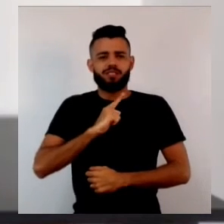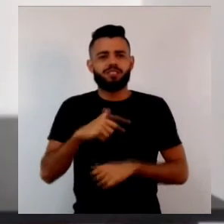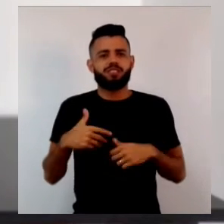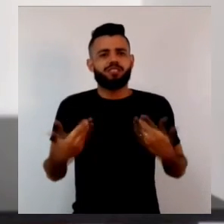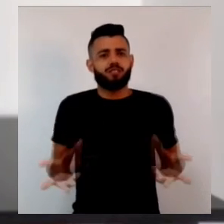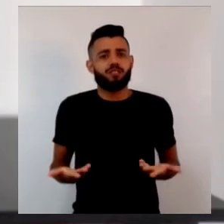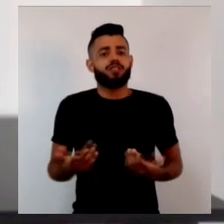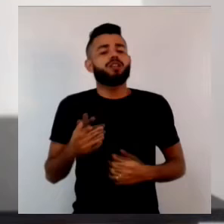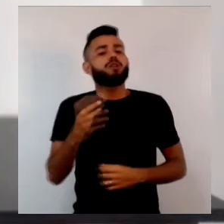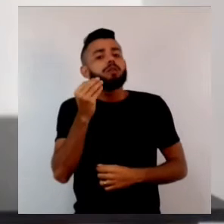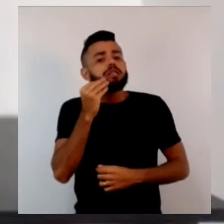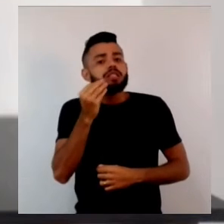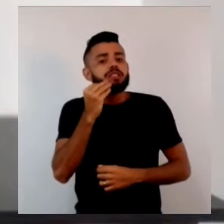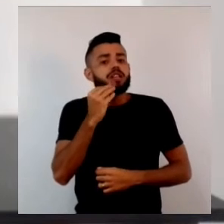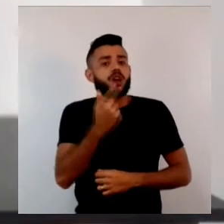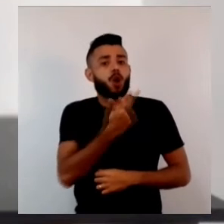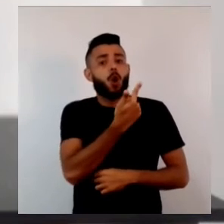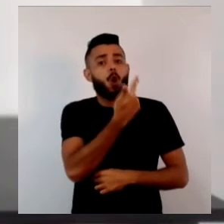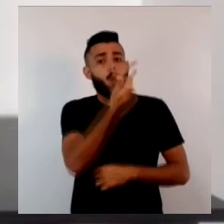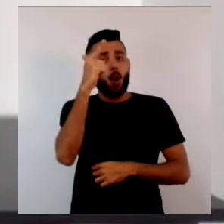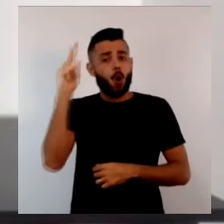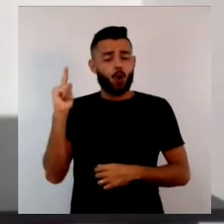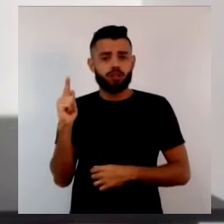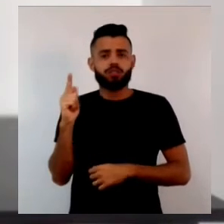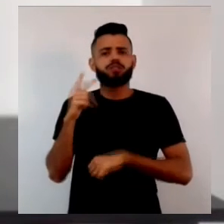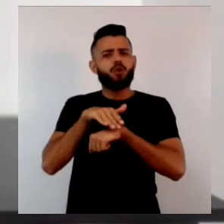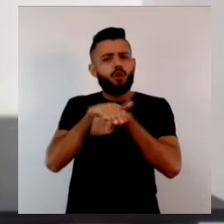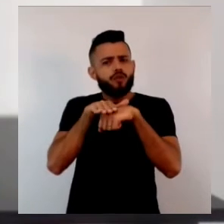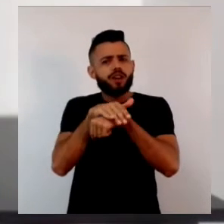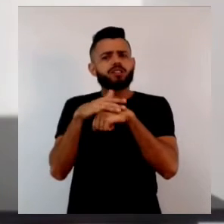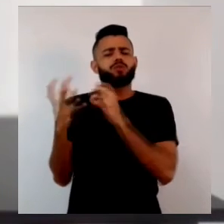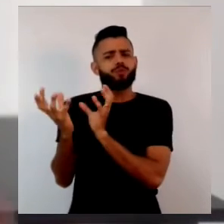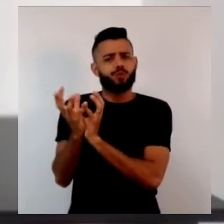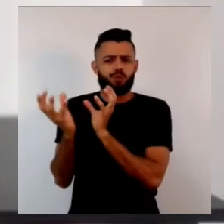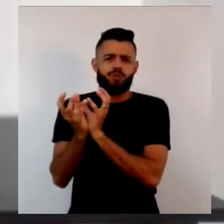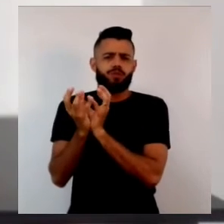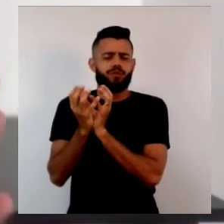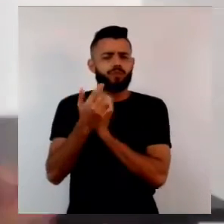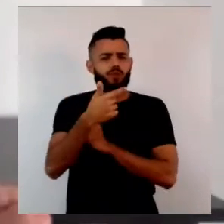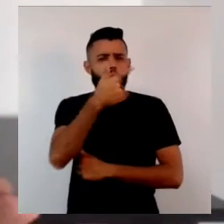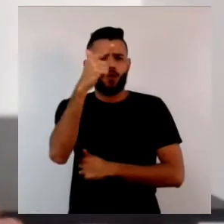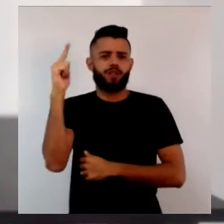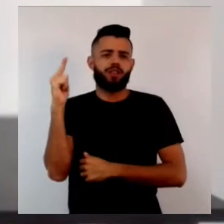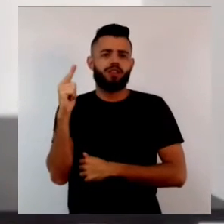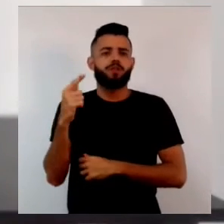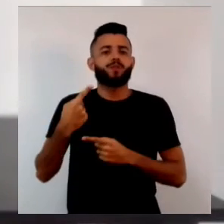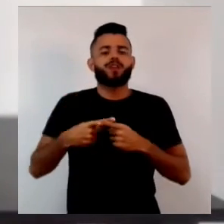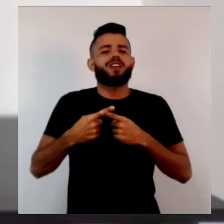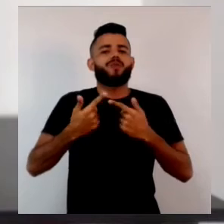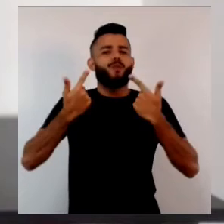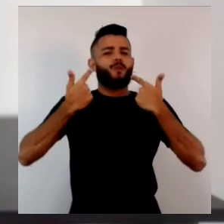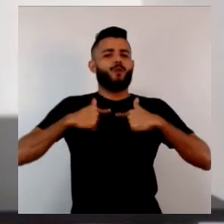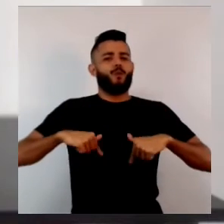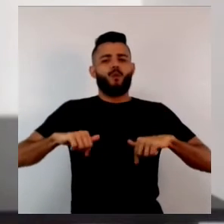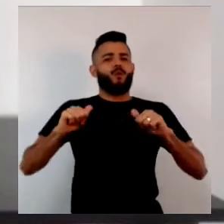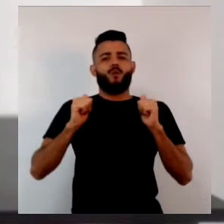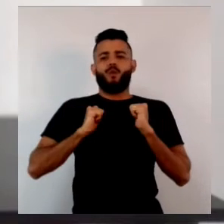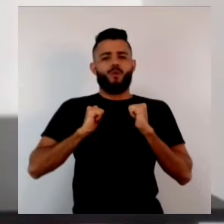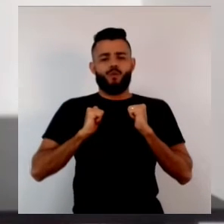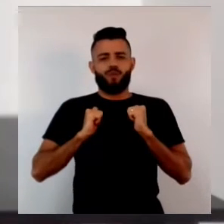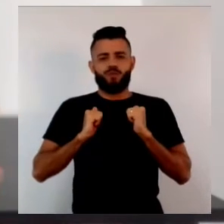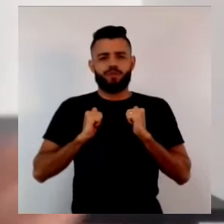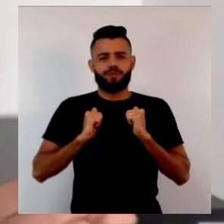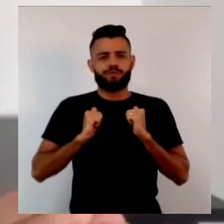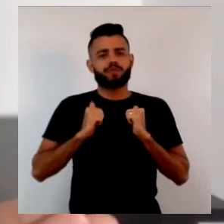outra conversa com o público hoje em dia, que não passa pela neutralidade e pela imparcialidade, principalmente porque as pessoas